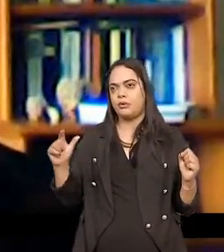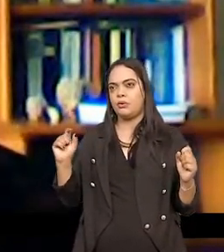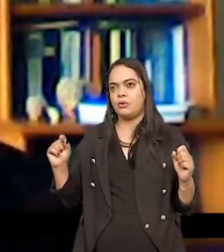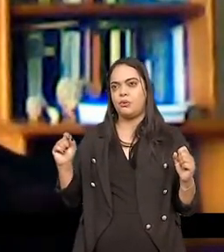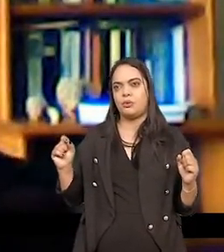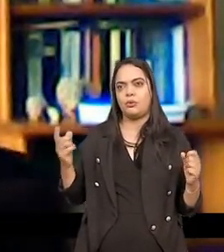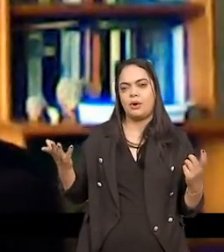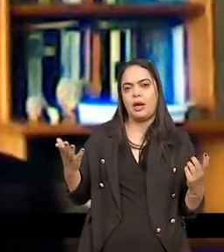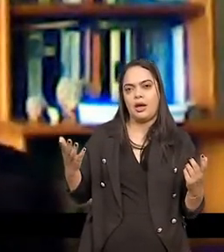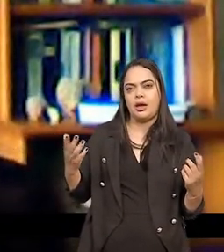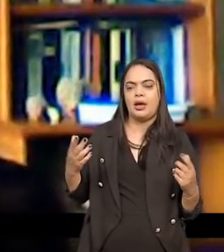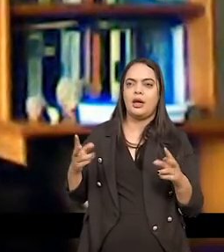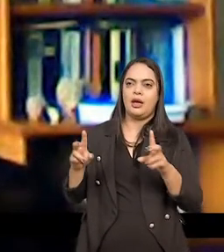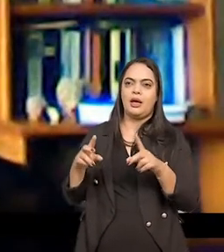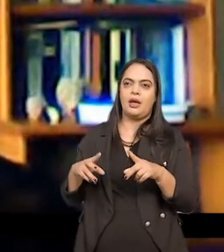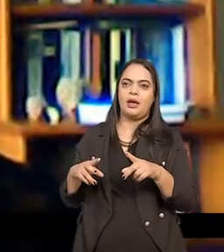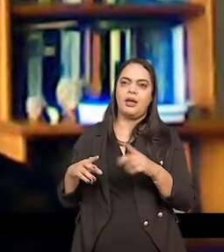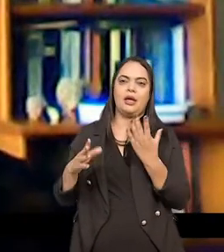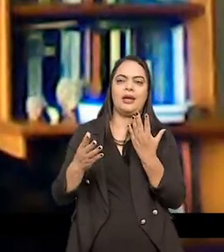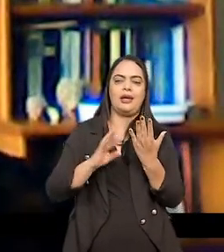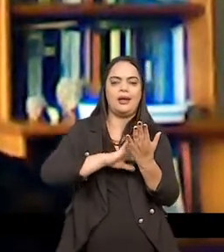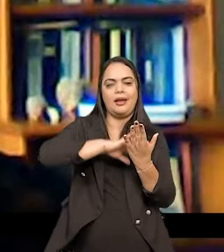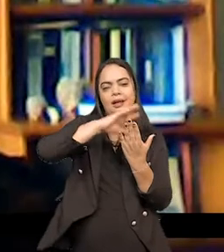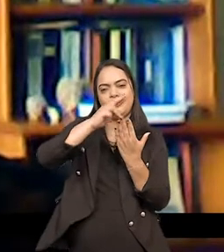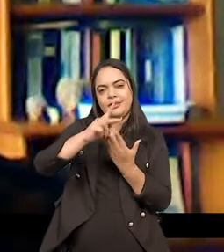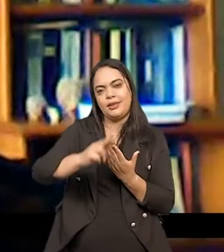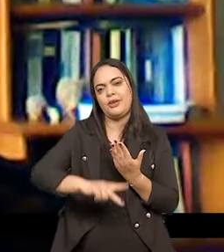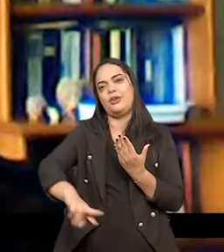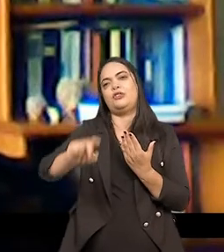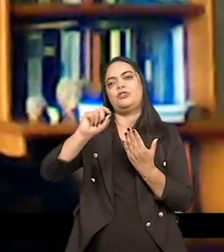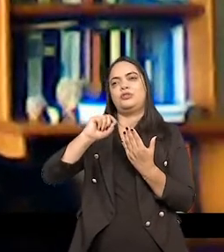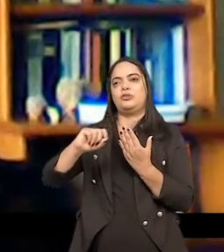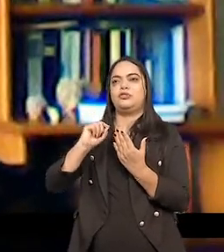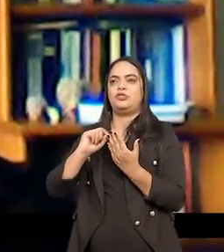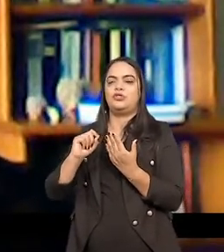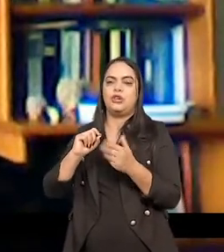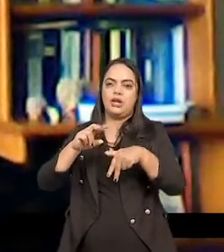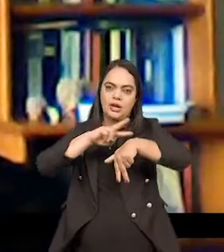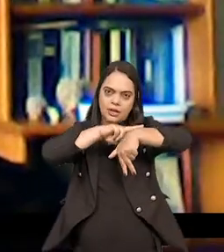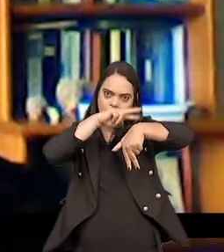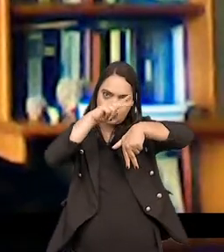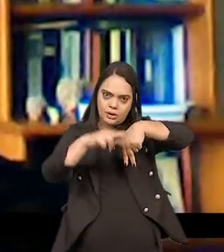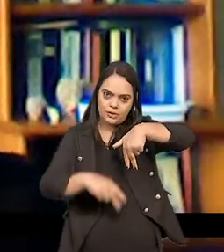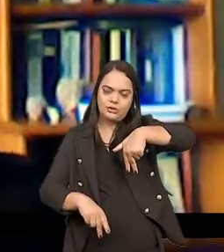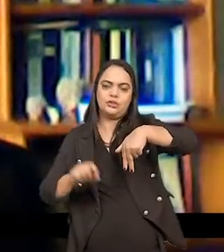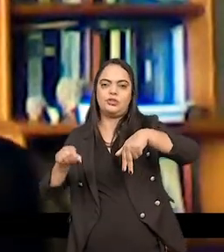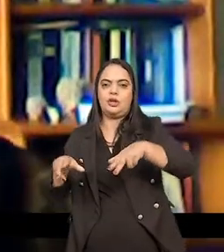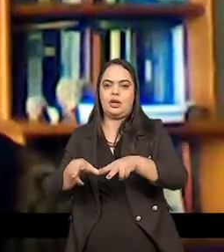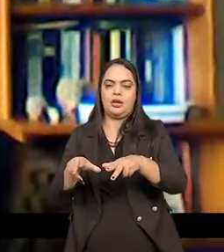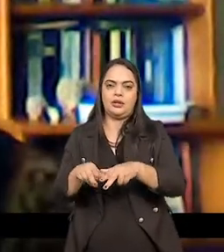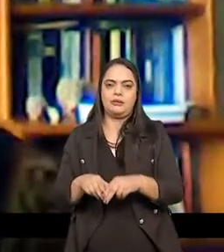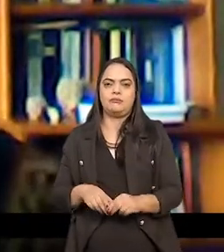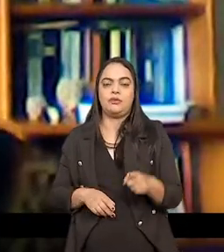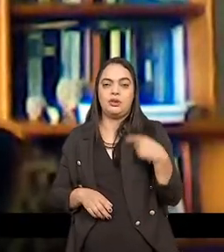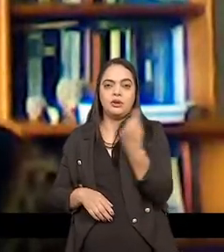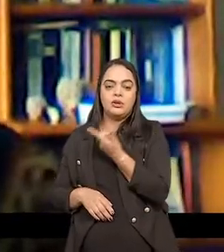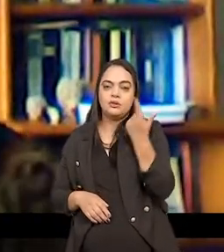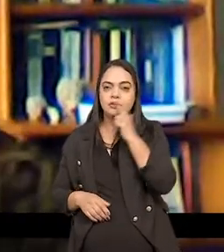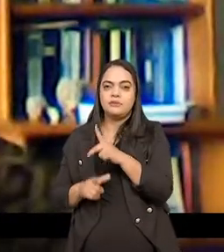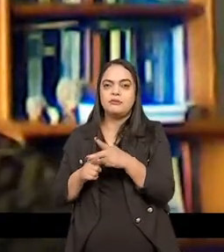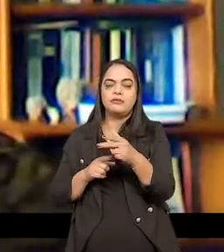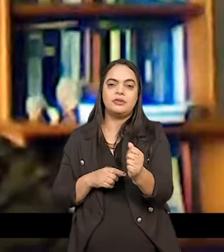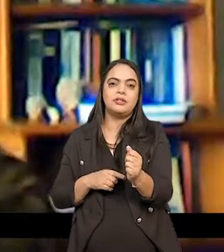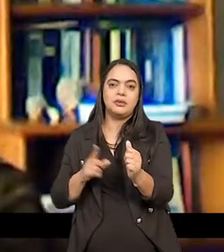de gênero, não sei o quê, não sei o quê, não sei o quê, um dicionário de gênero, e ganhamos o primeiro lugar. Então, a gente pulou dois